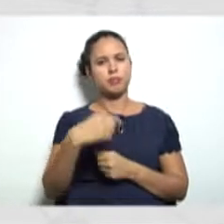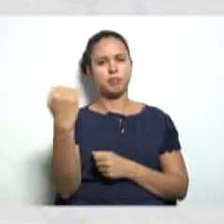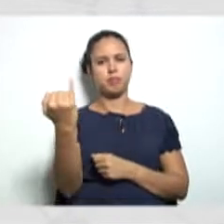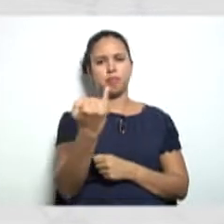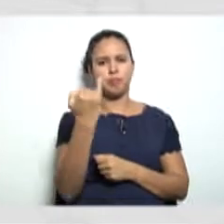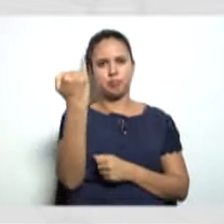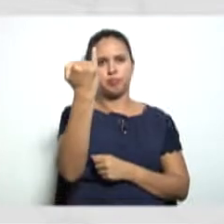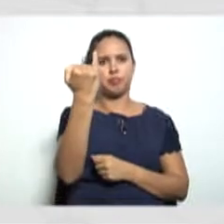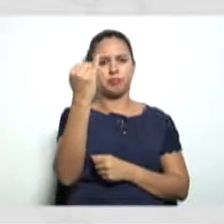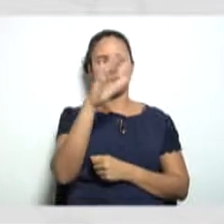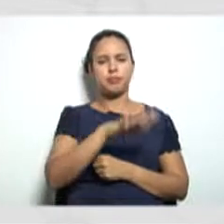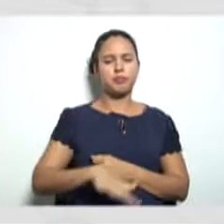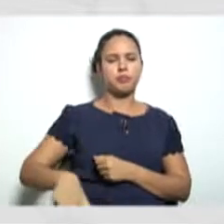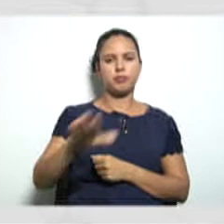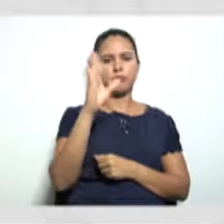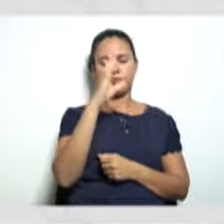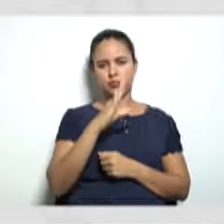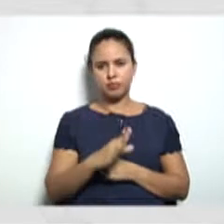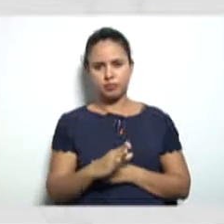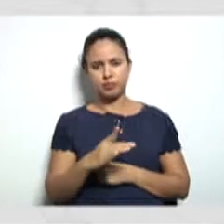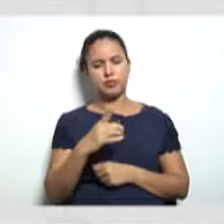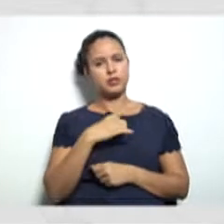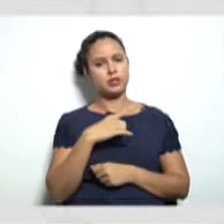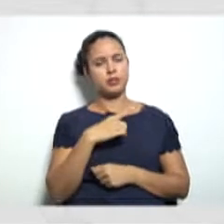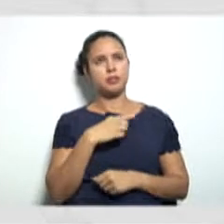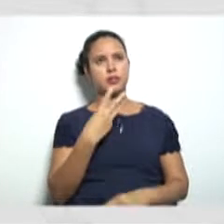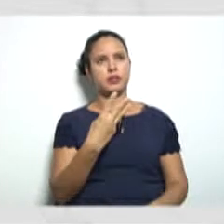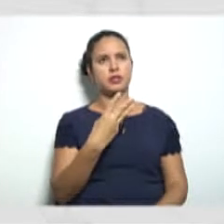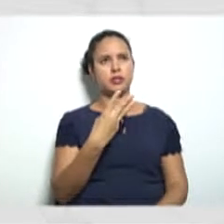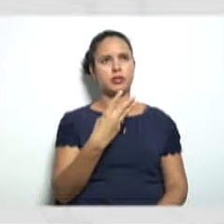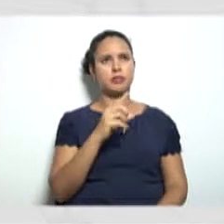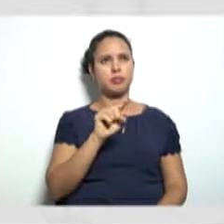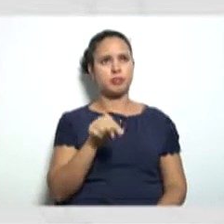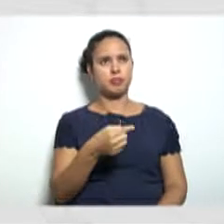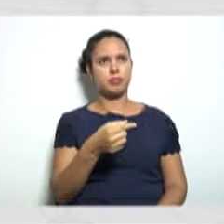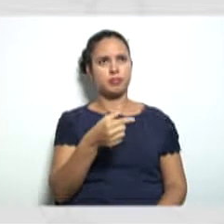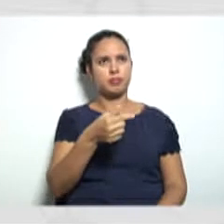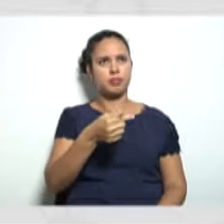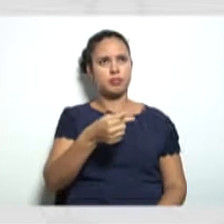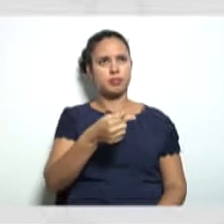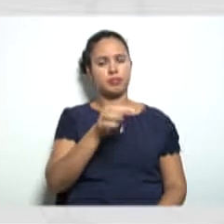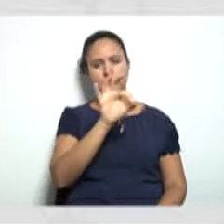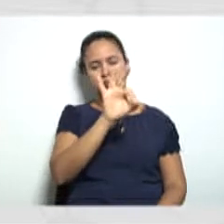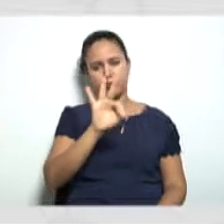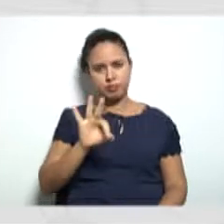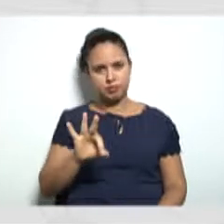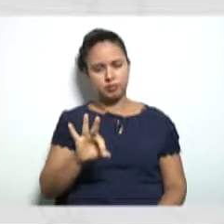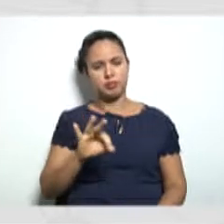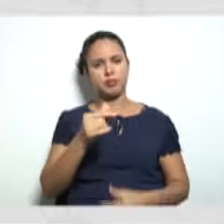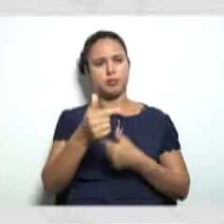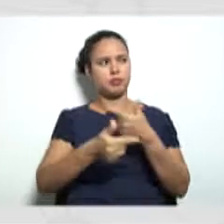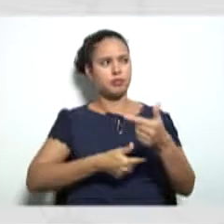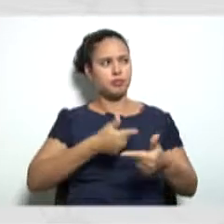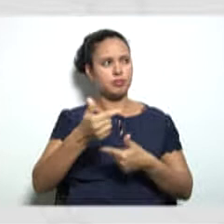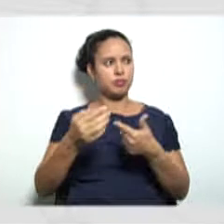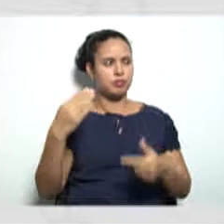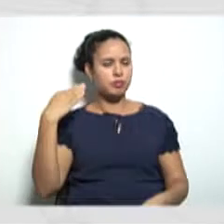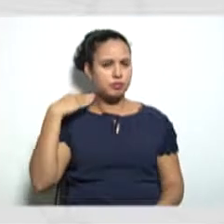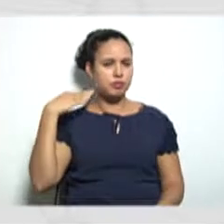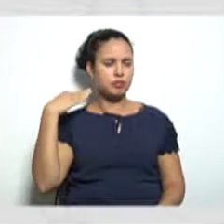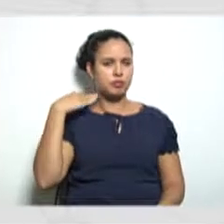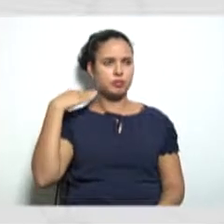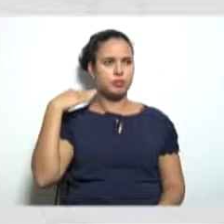no Brasil, né? A gente viu que 3,7% das atividades de banco no Brasil